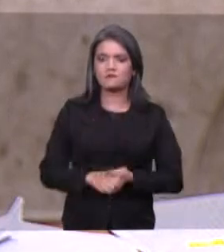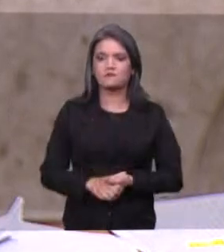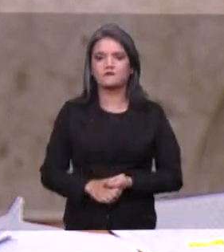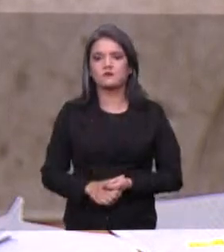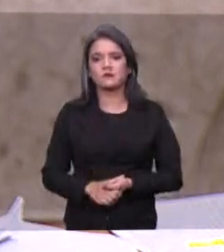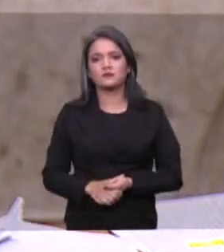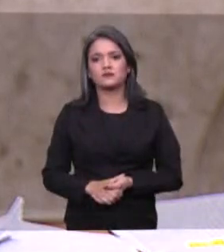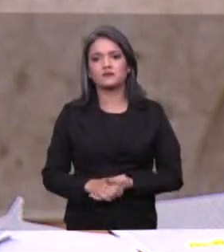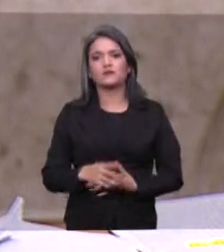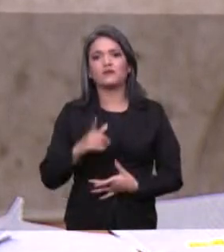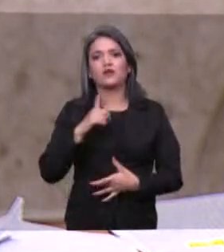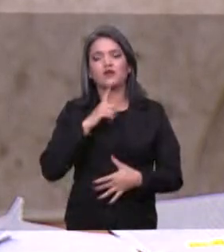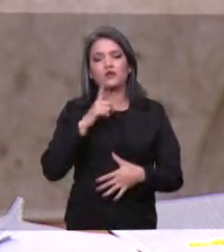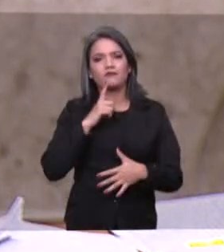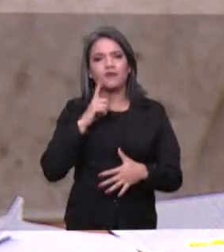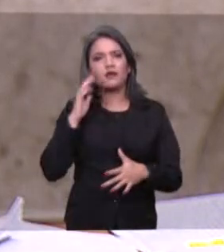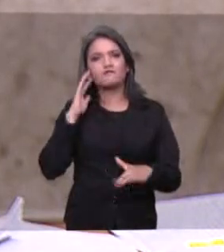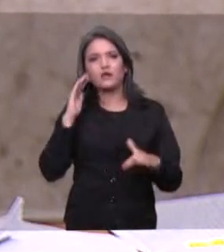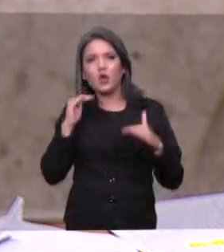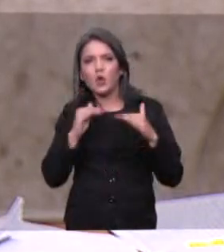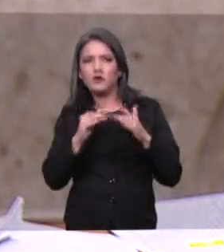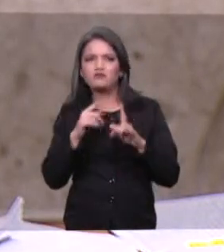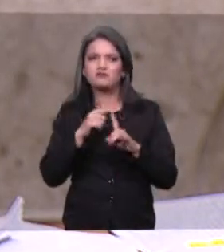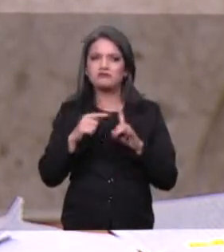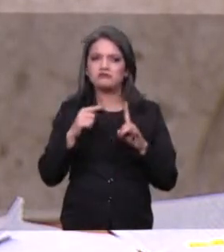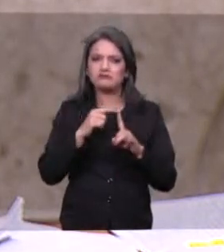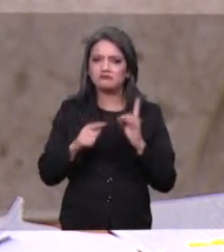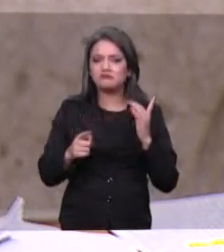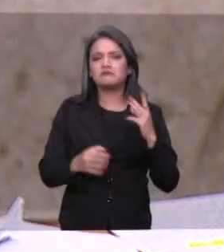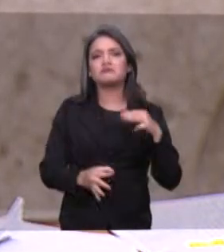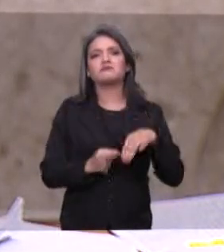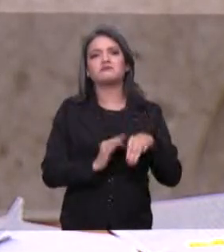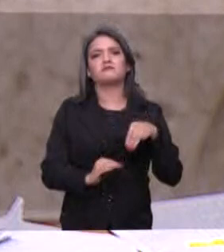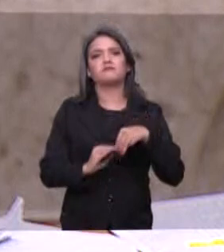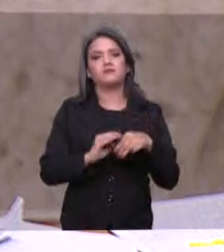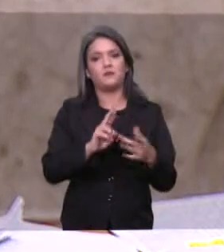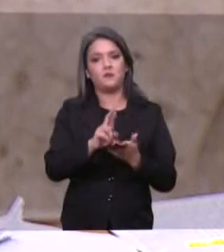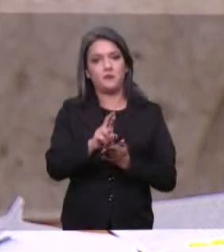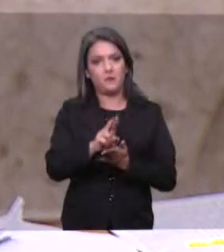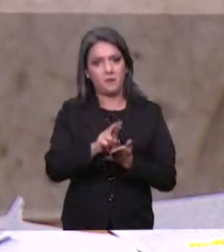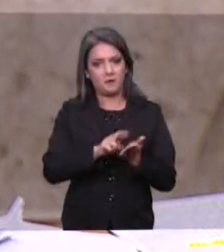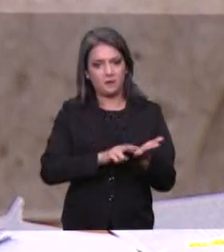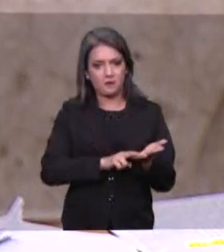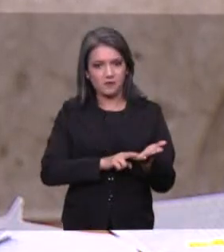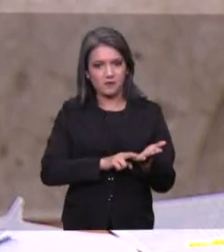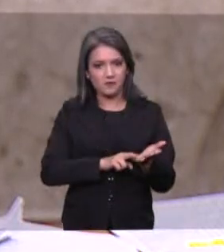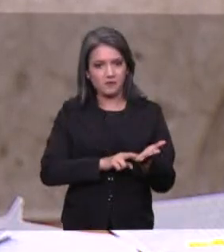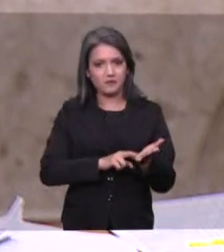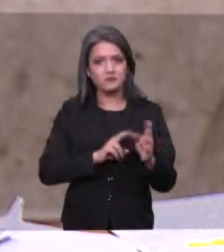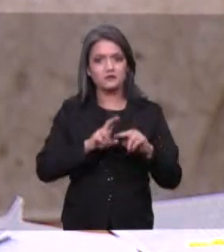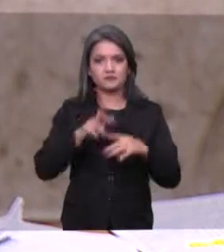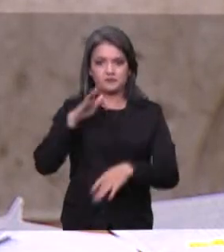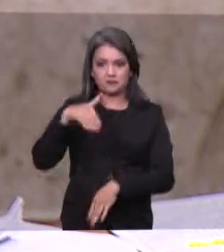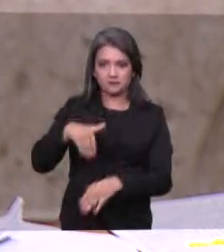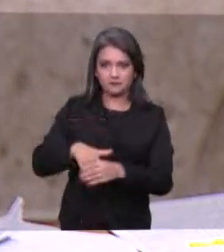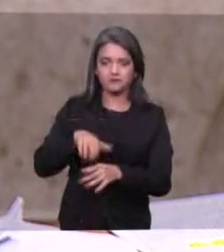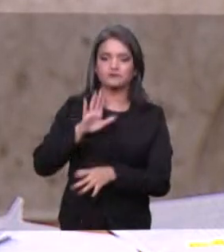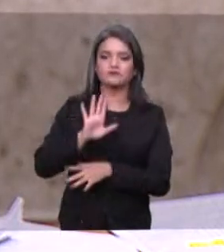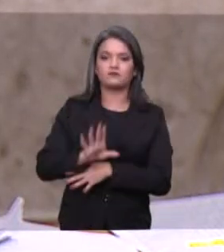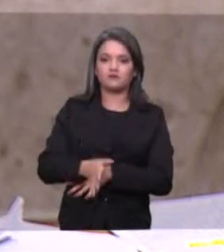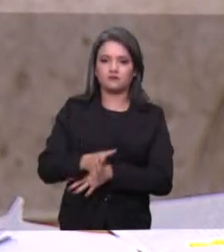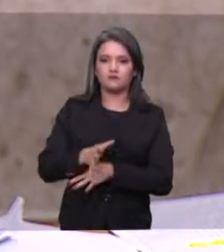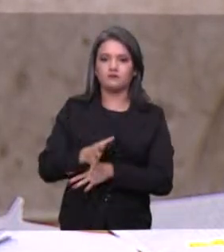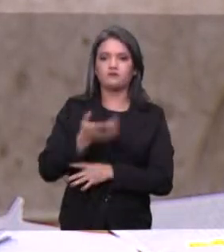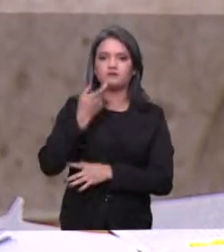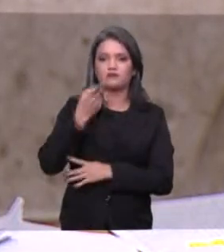divergindo, acompanhando em parte o voto do ministro relator, nos termos do voto que ele proferiu, no